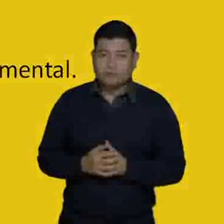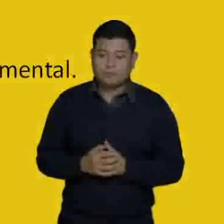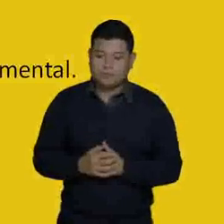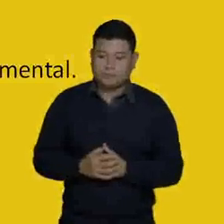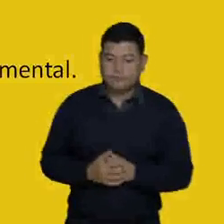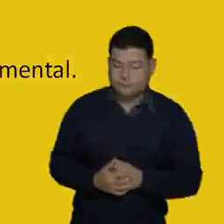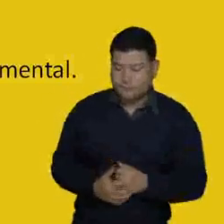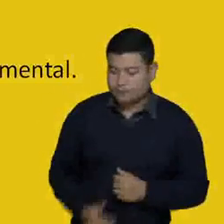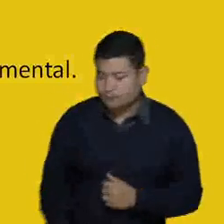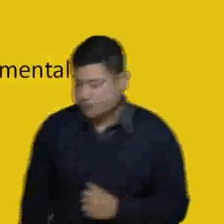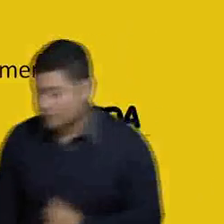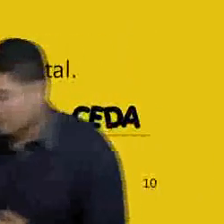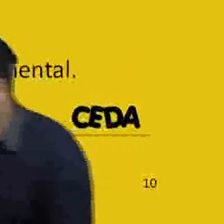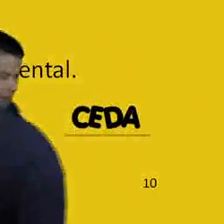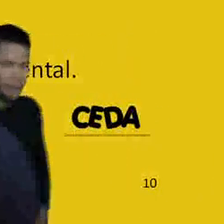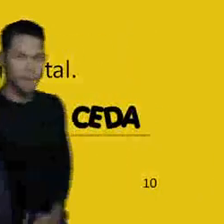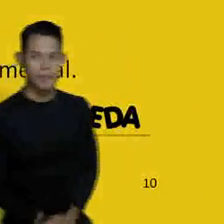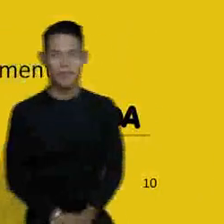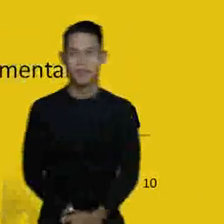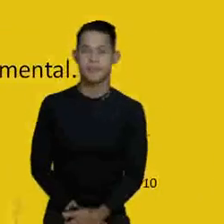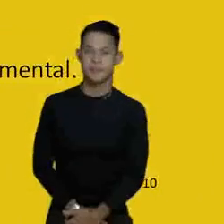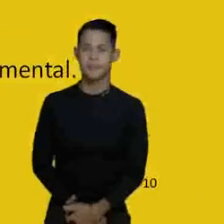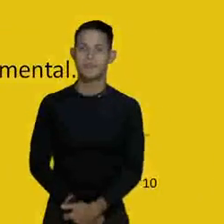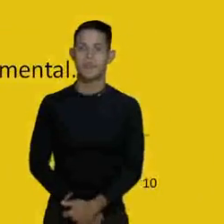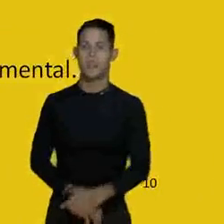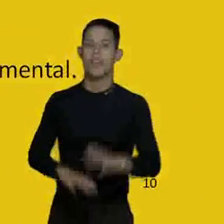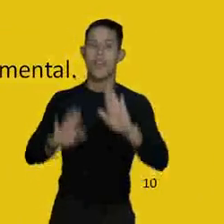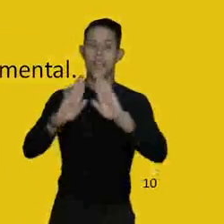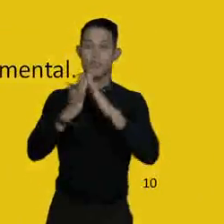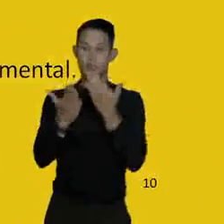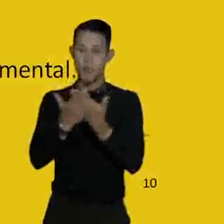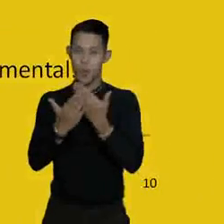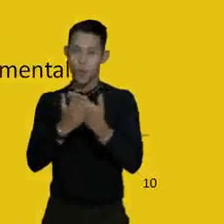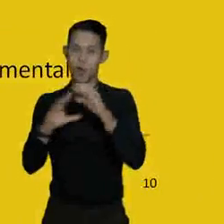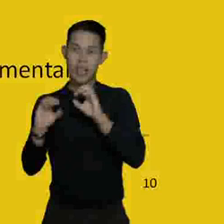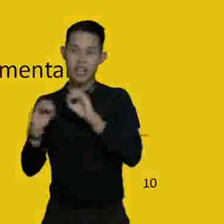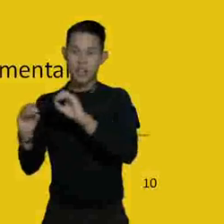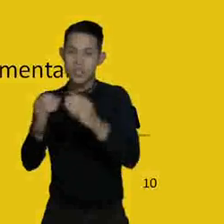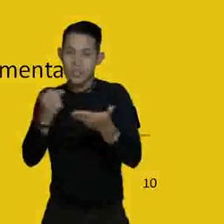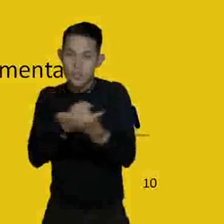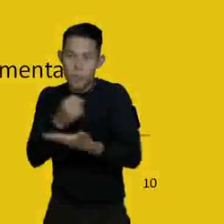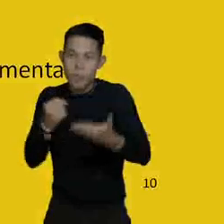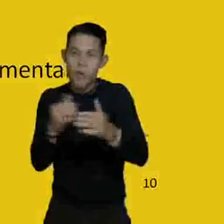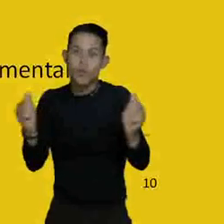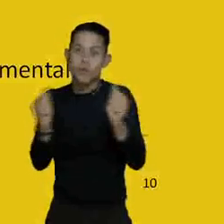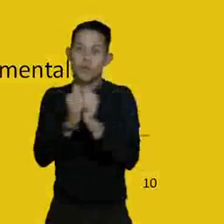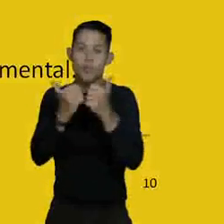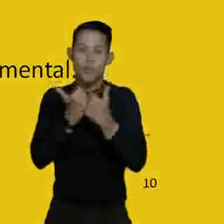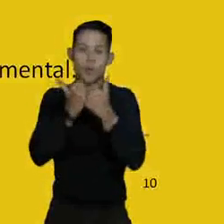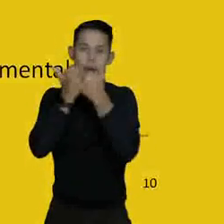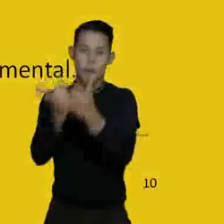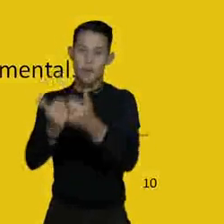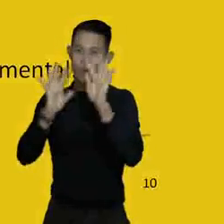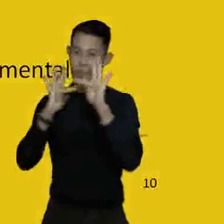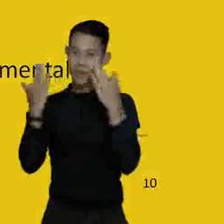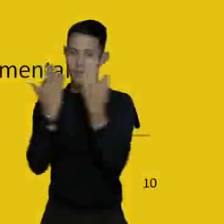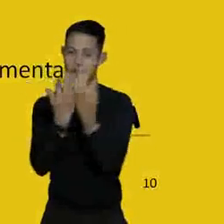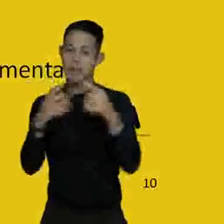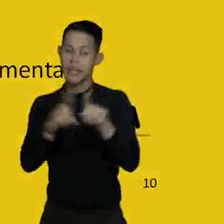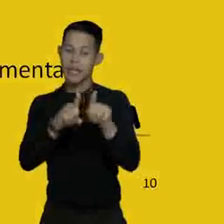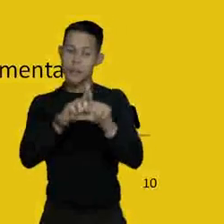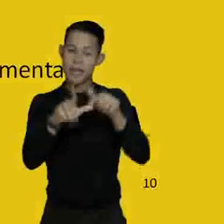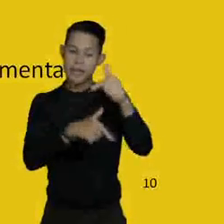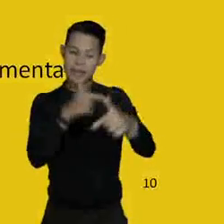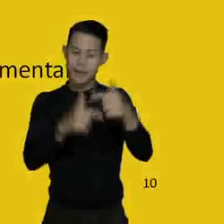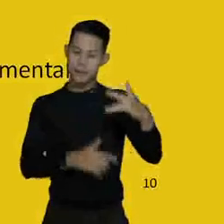Básica das redes pública e privada com o apoio da família e do Serviços de Saúde existentes